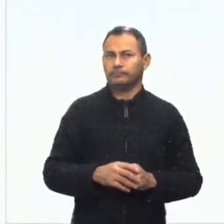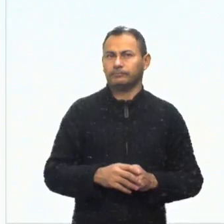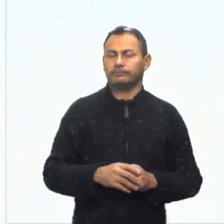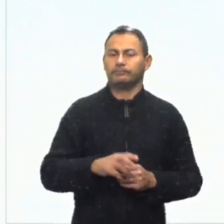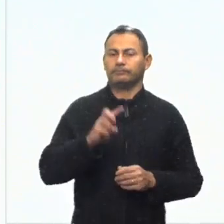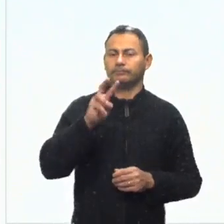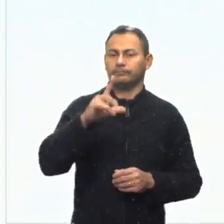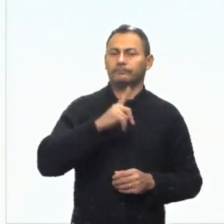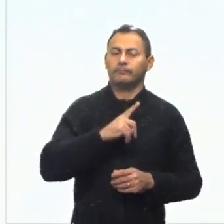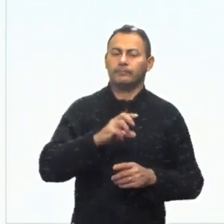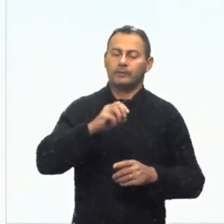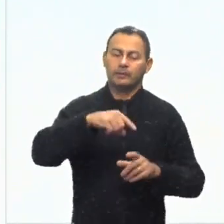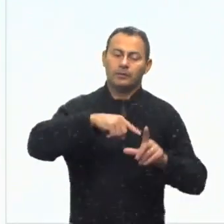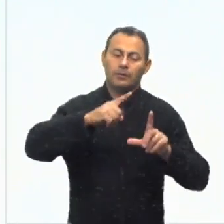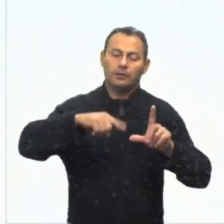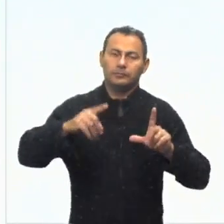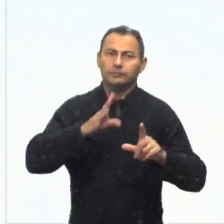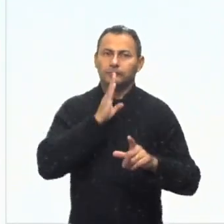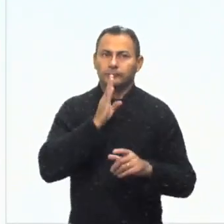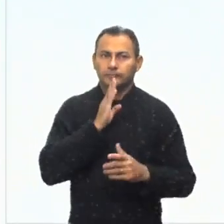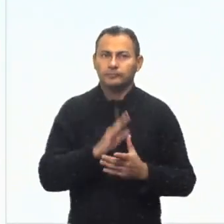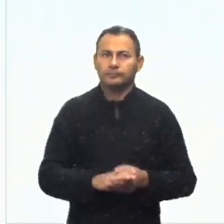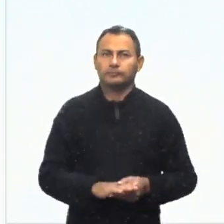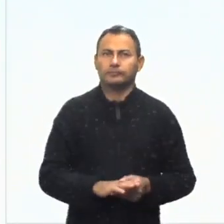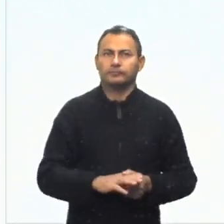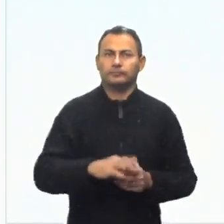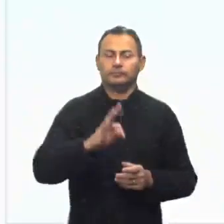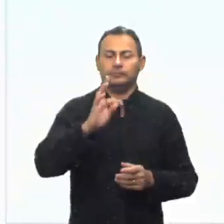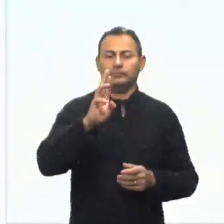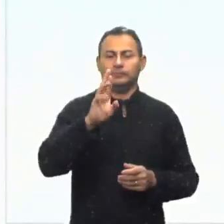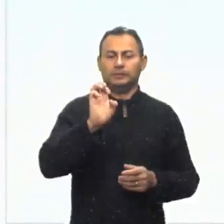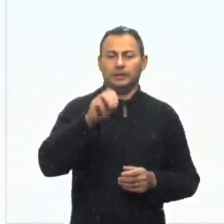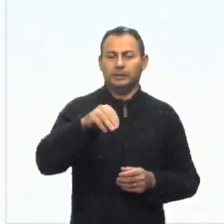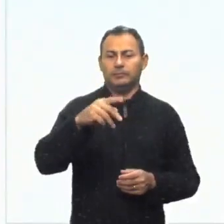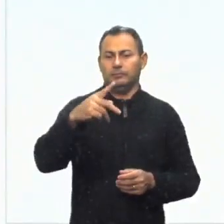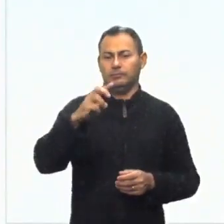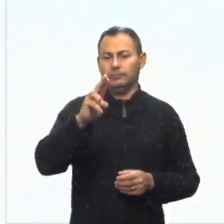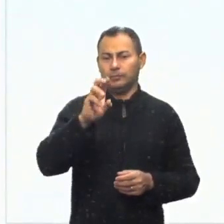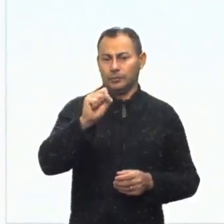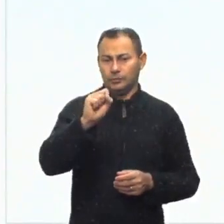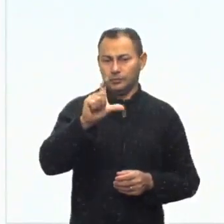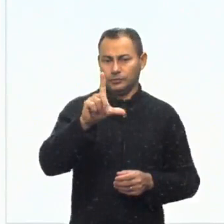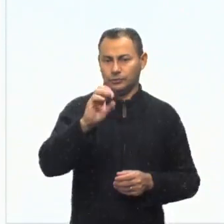Aí você tem a onda da portadora, que é chamada de trem de pulsos.